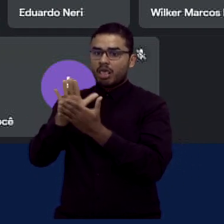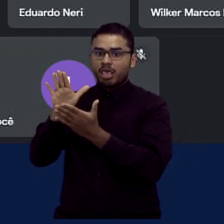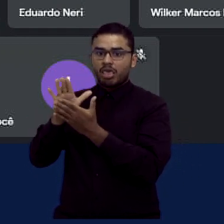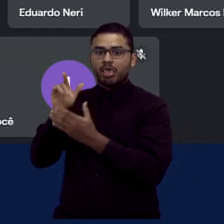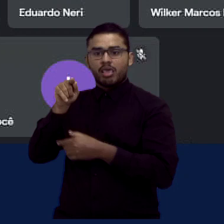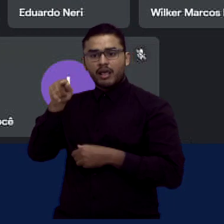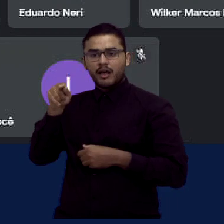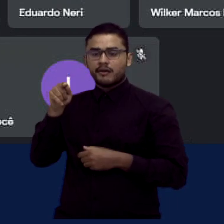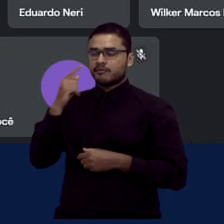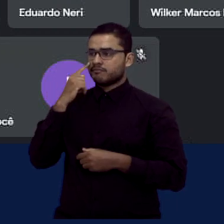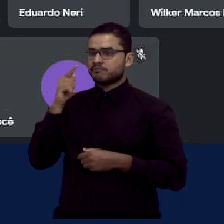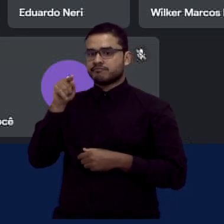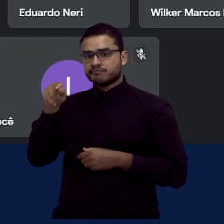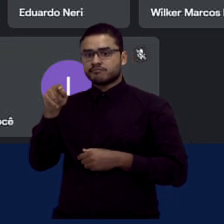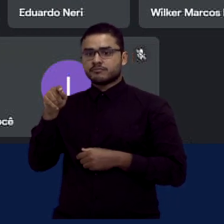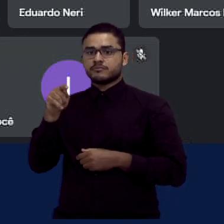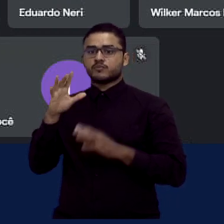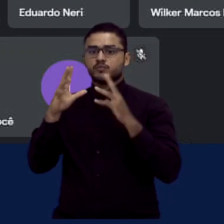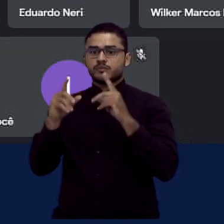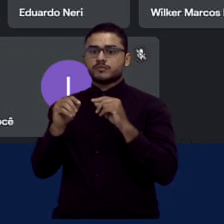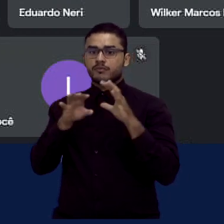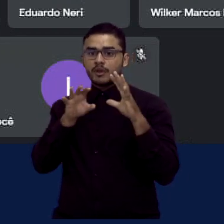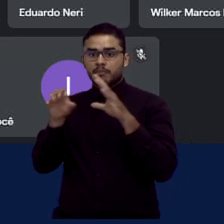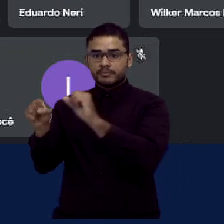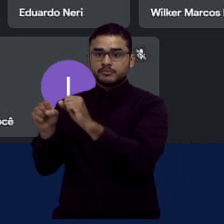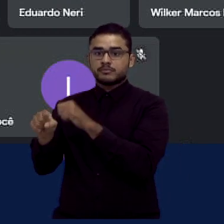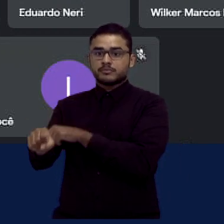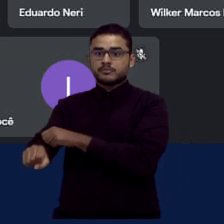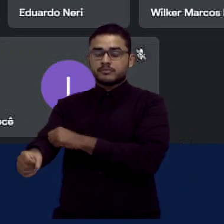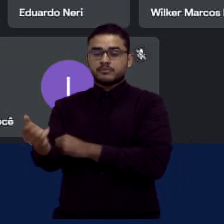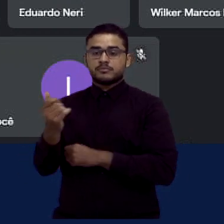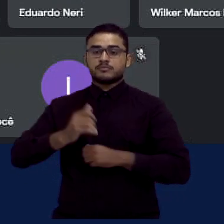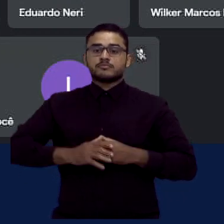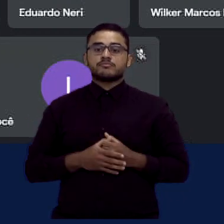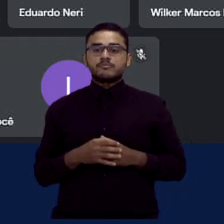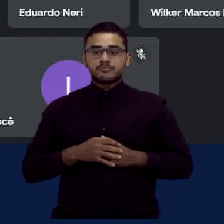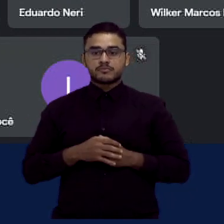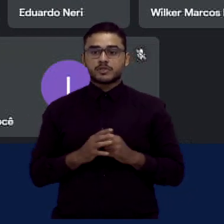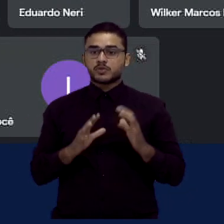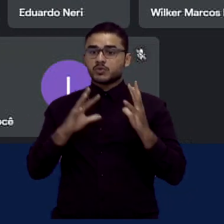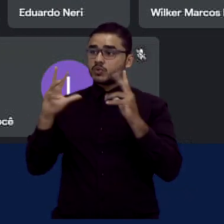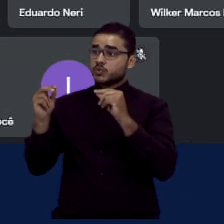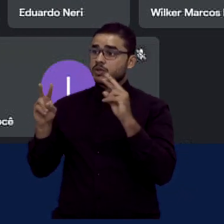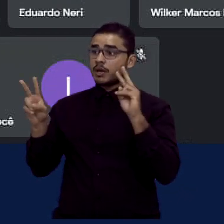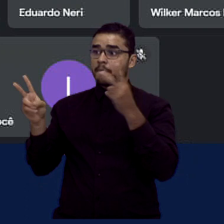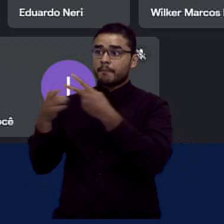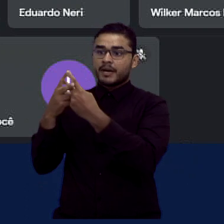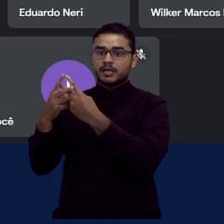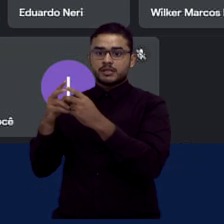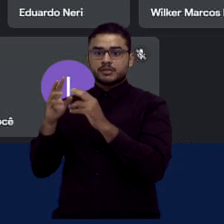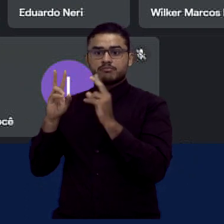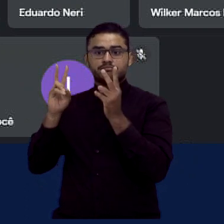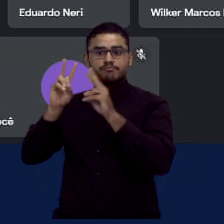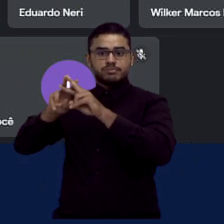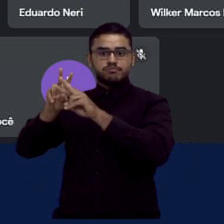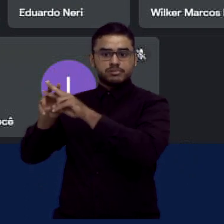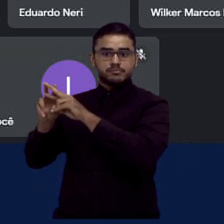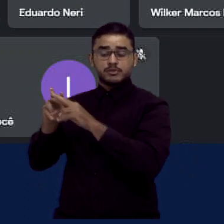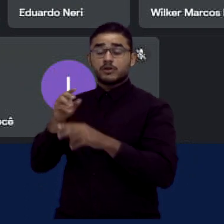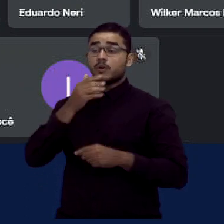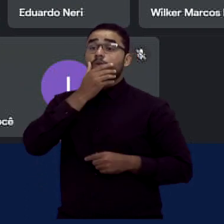é real, mas eu adoro contá-la. Prendeu todo mundo, foi todo mundo preso. E aí, o